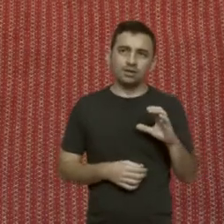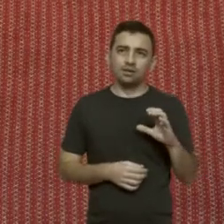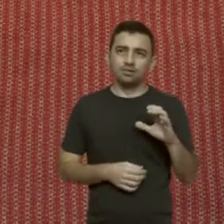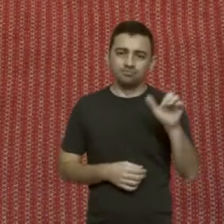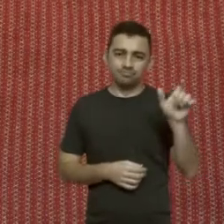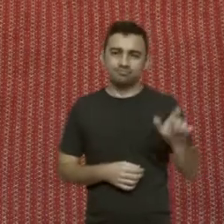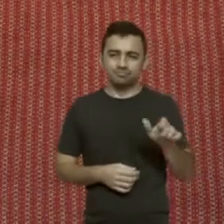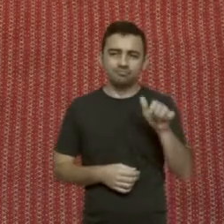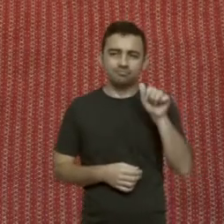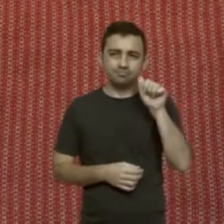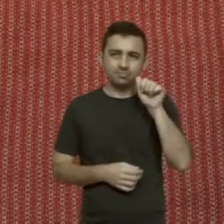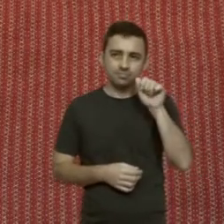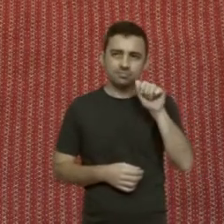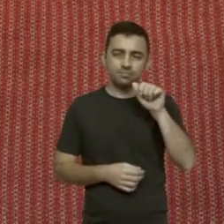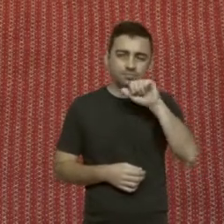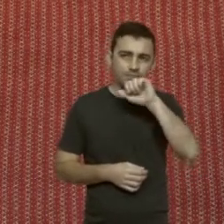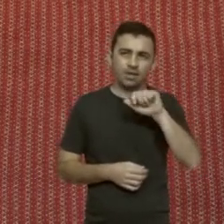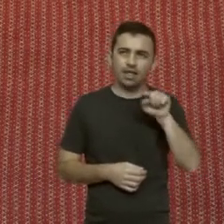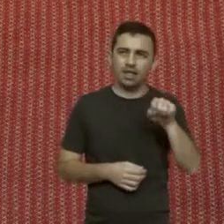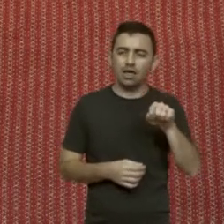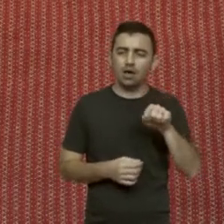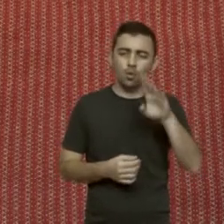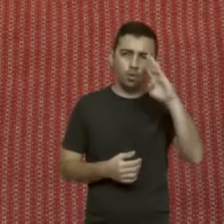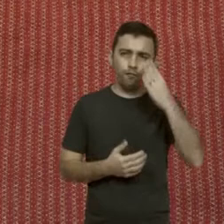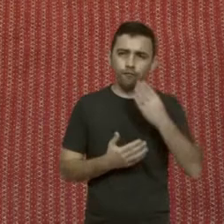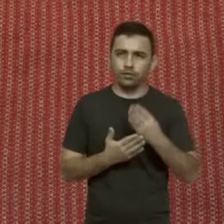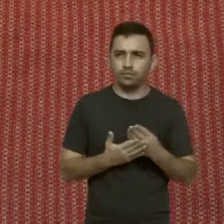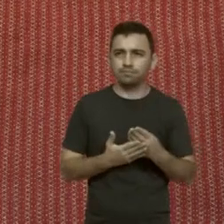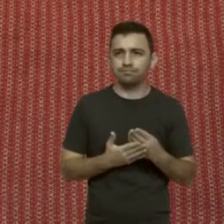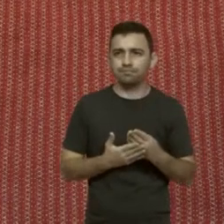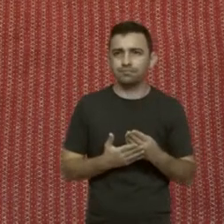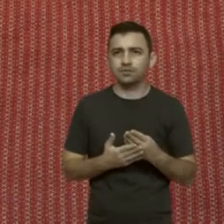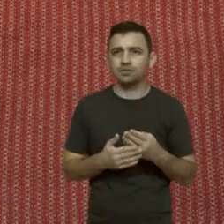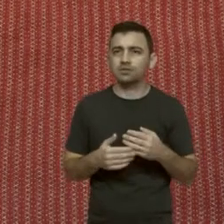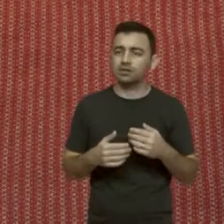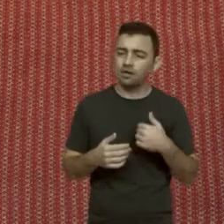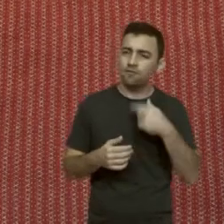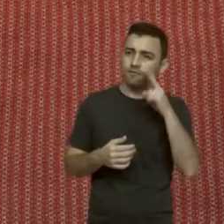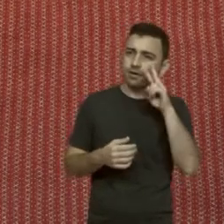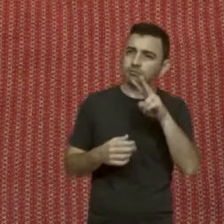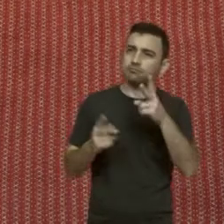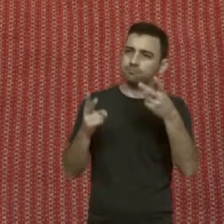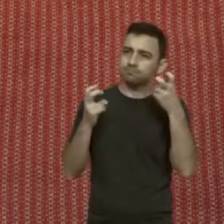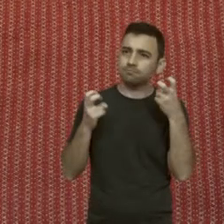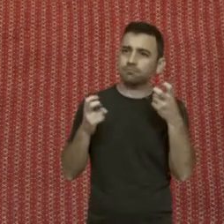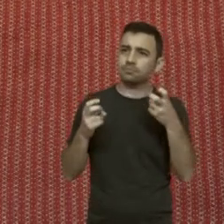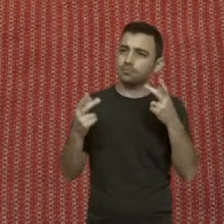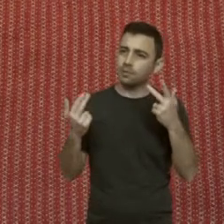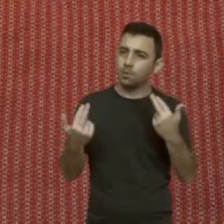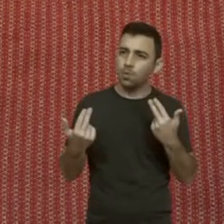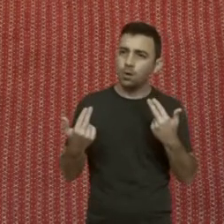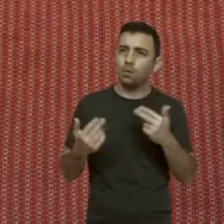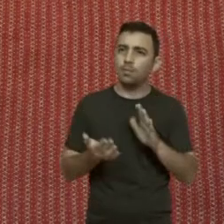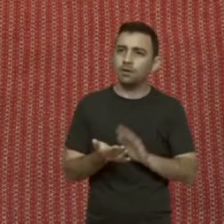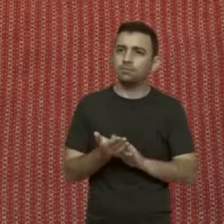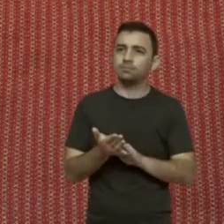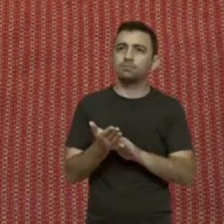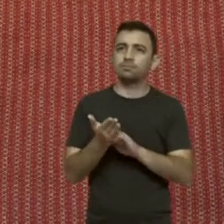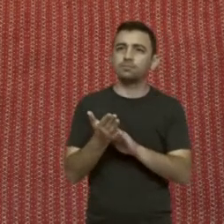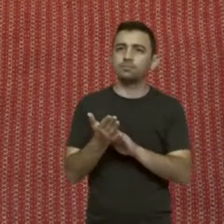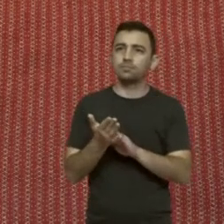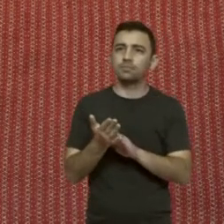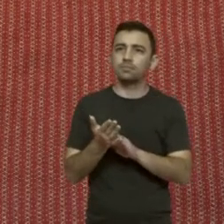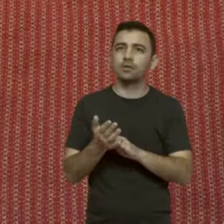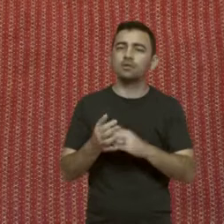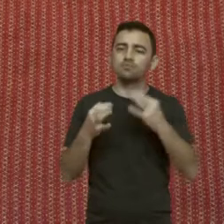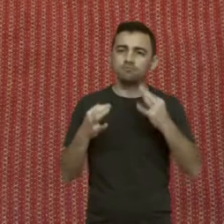muita fé em Deus, em Nossa Senhora Aparecida, e eu vejo em Vossa Excelência a mesma forma. Parabéns, é